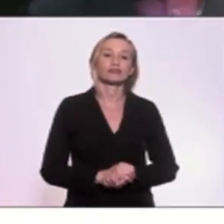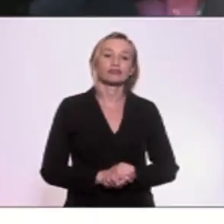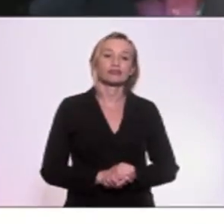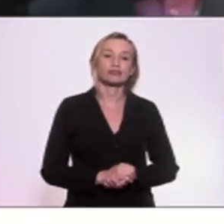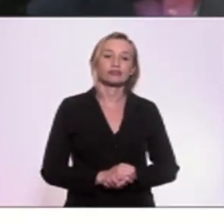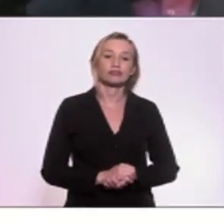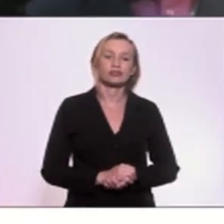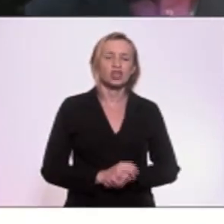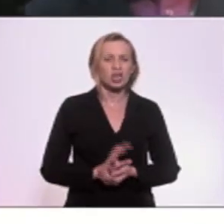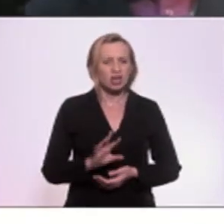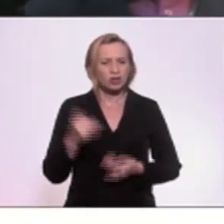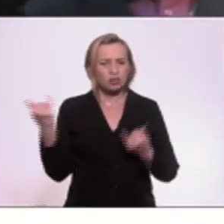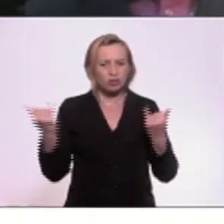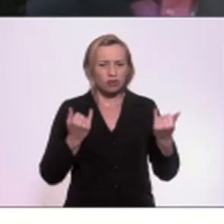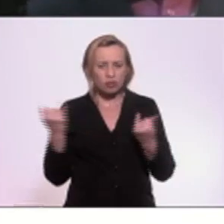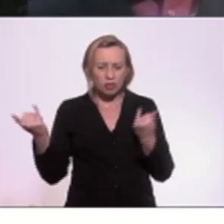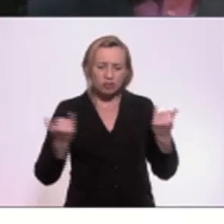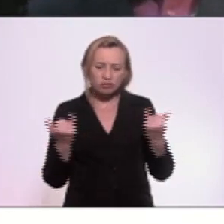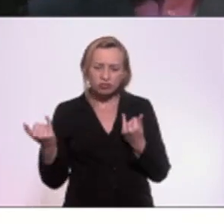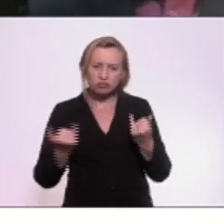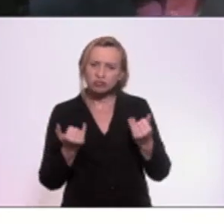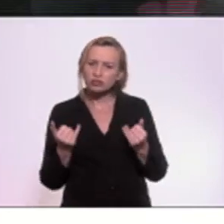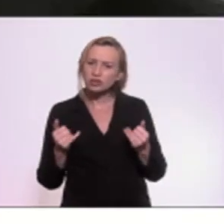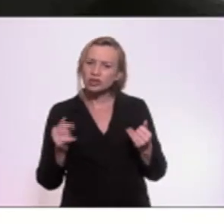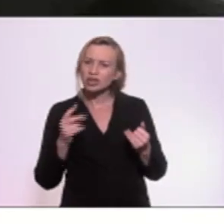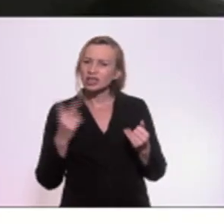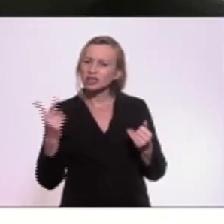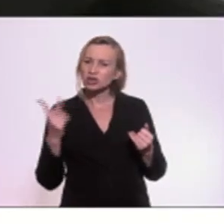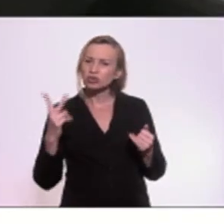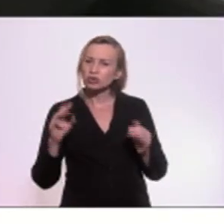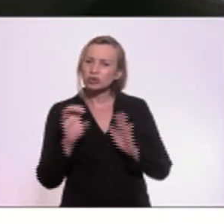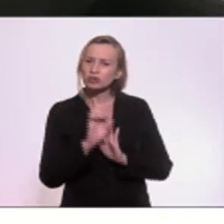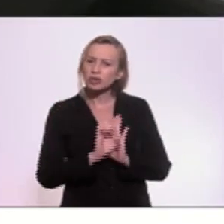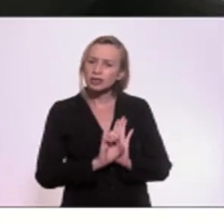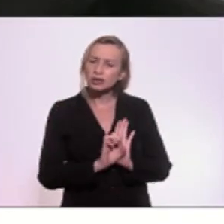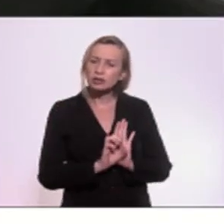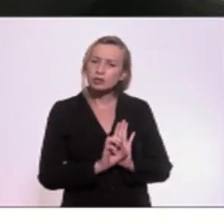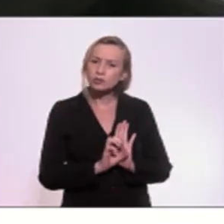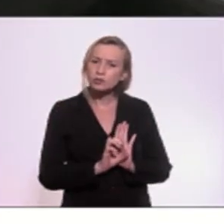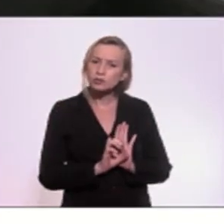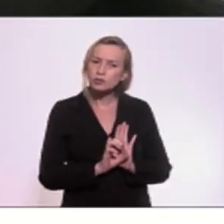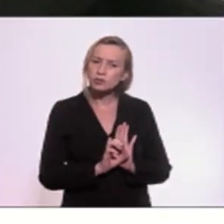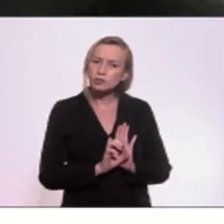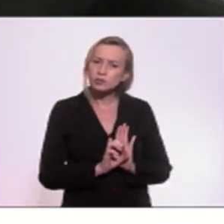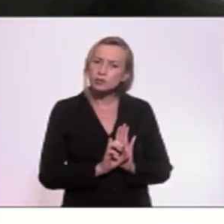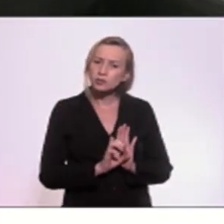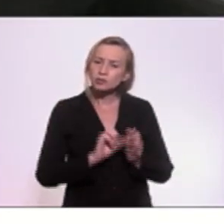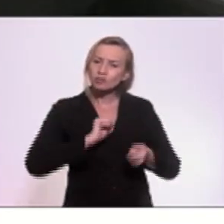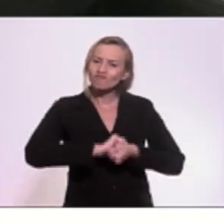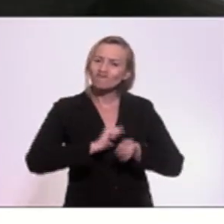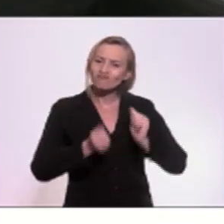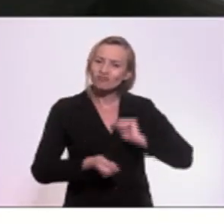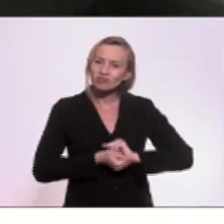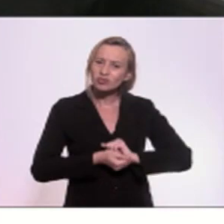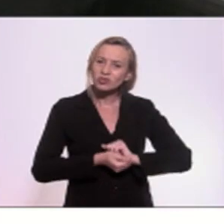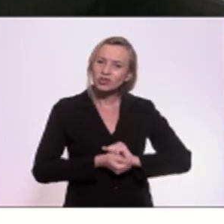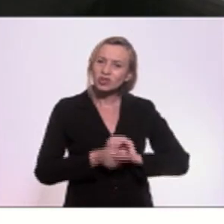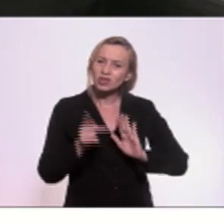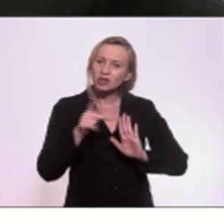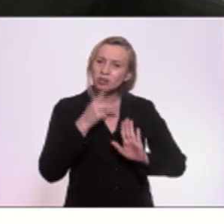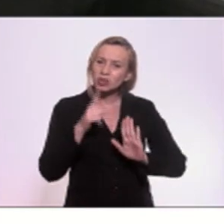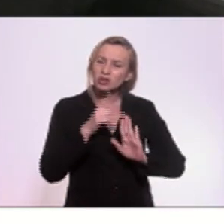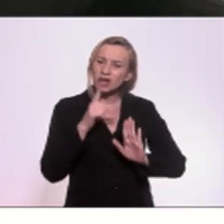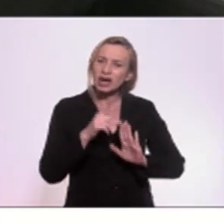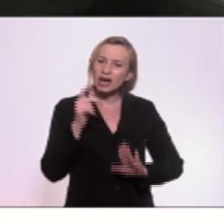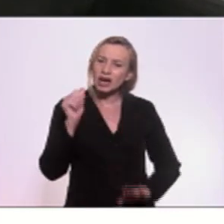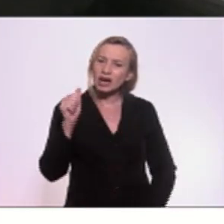Se eu estou sendo informado aqui que essas duas emendas é uma adaptação da portaria da